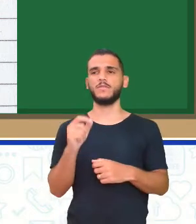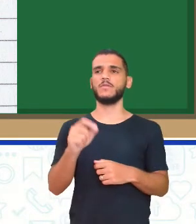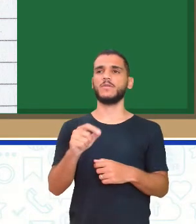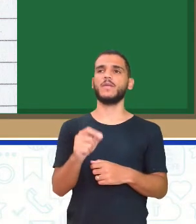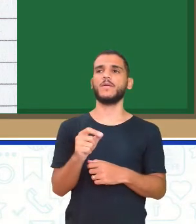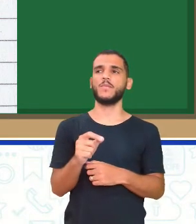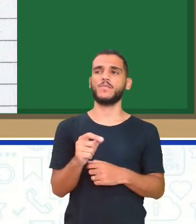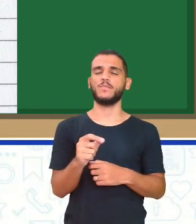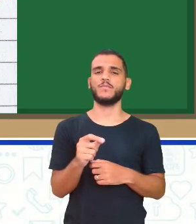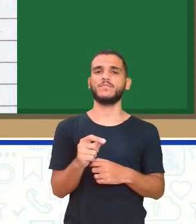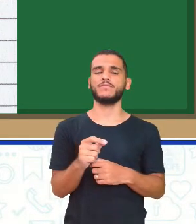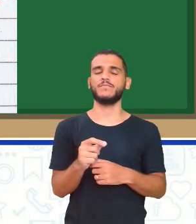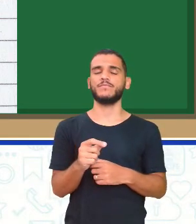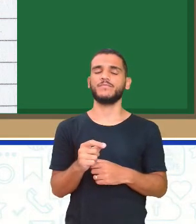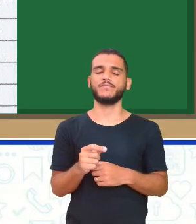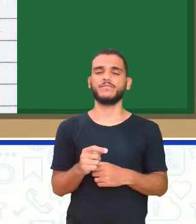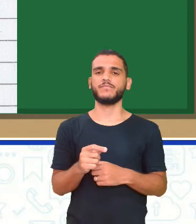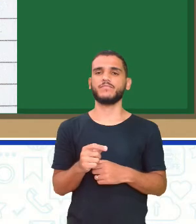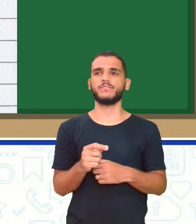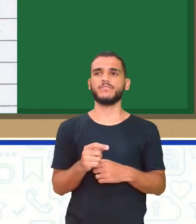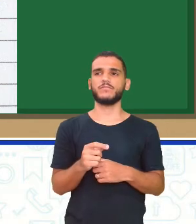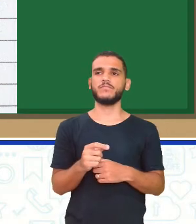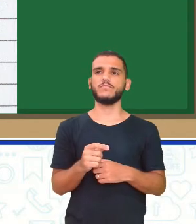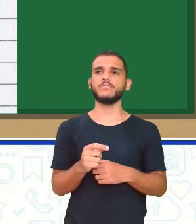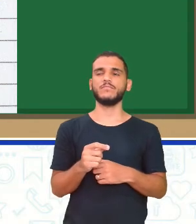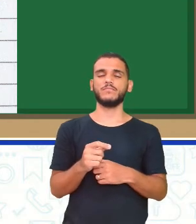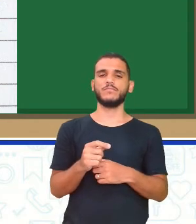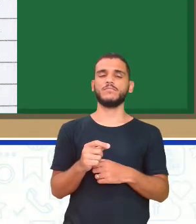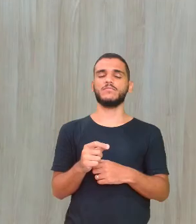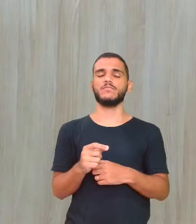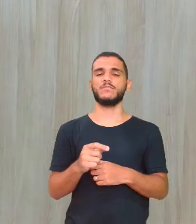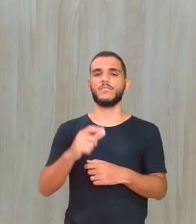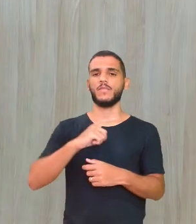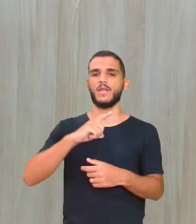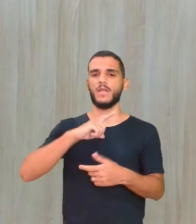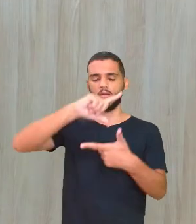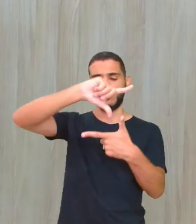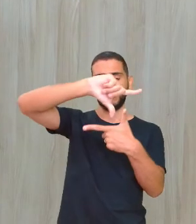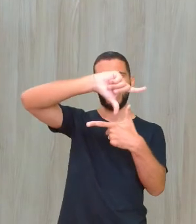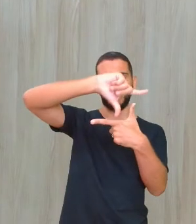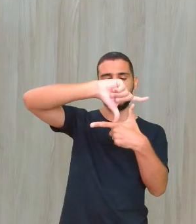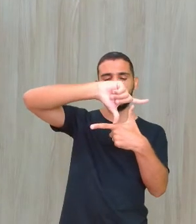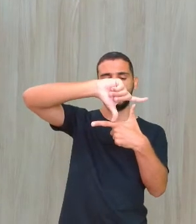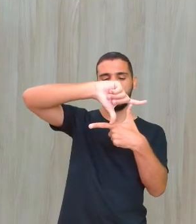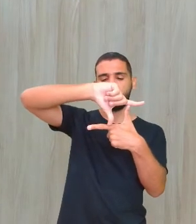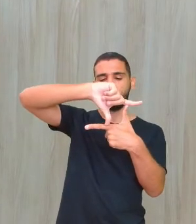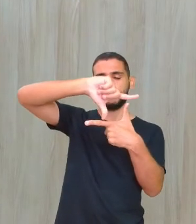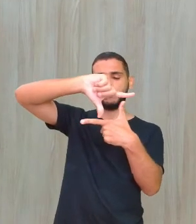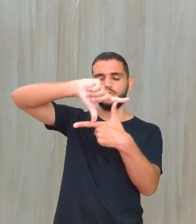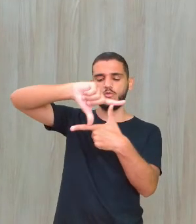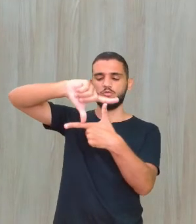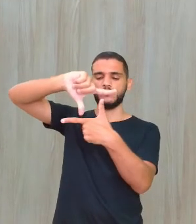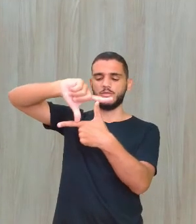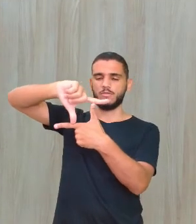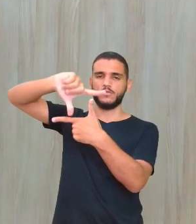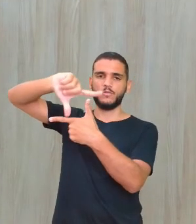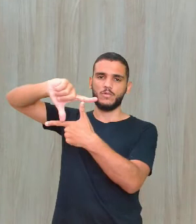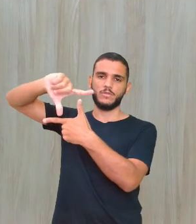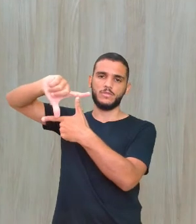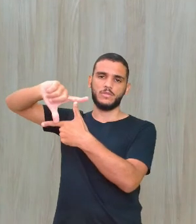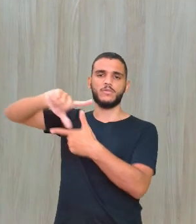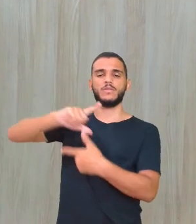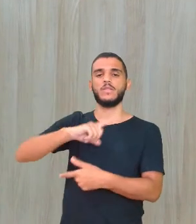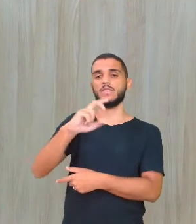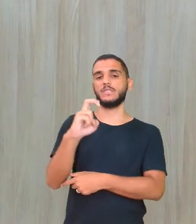que você vai perceber que eu estou aqui no 5, 1, 2, 3, 4,